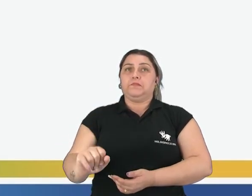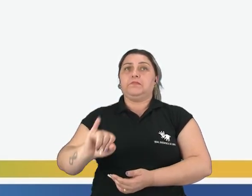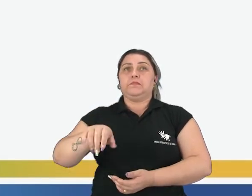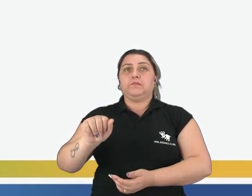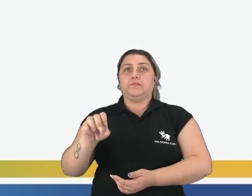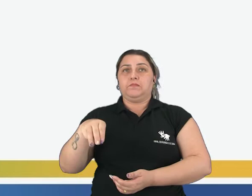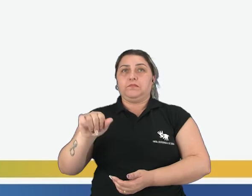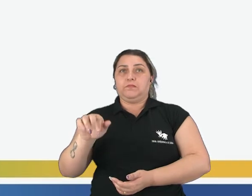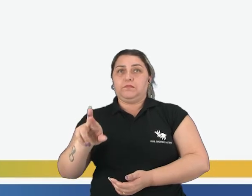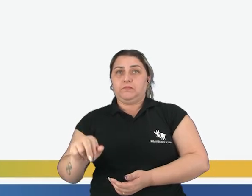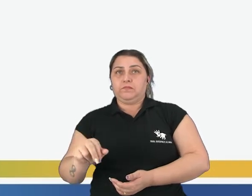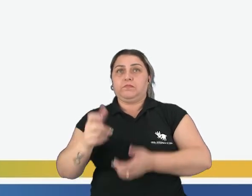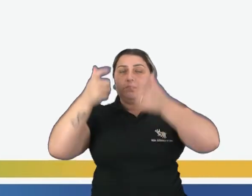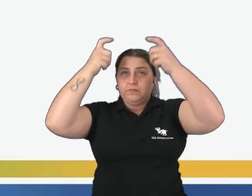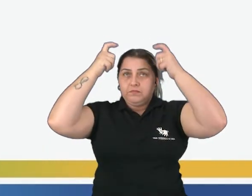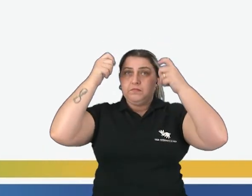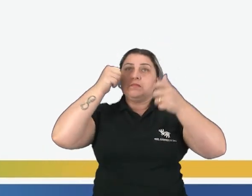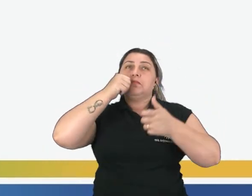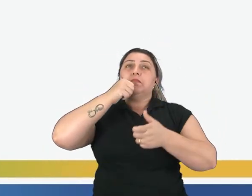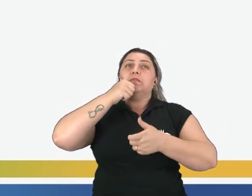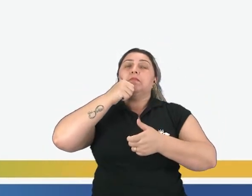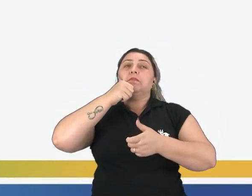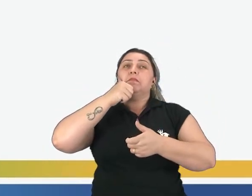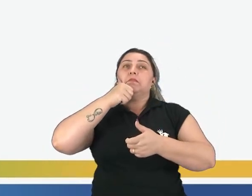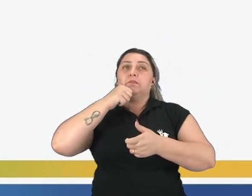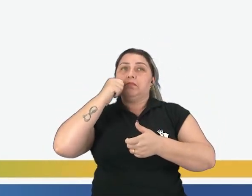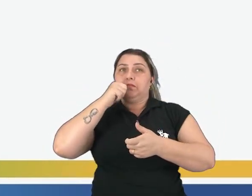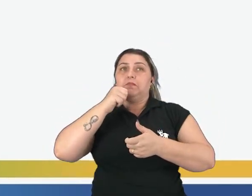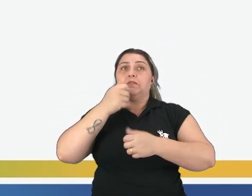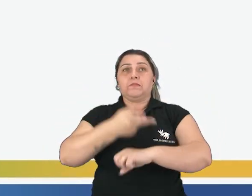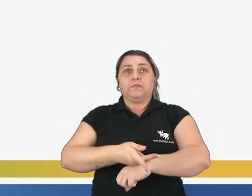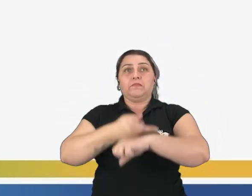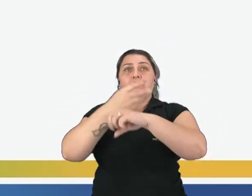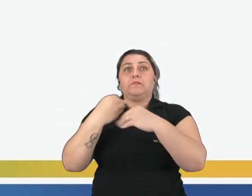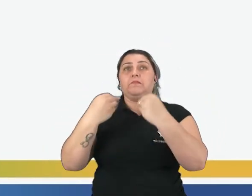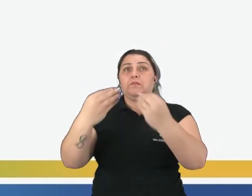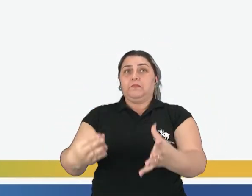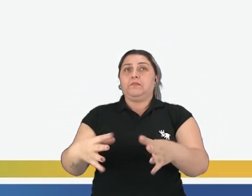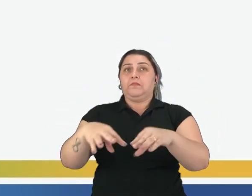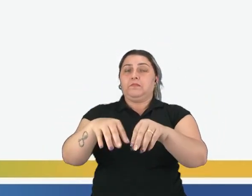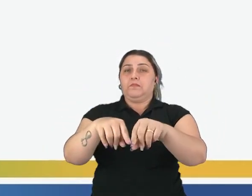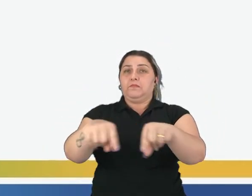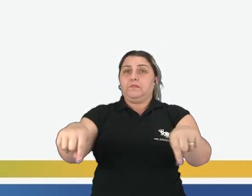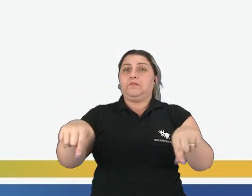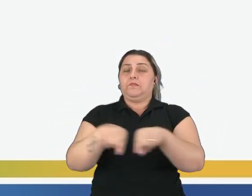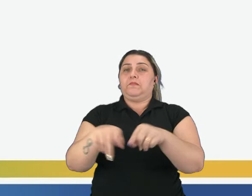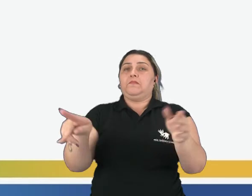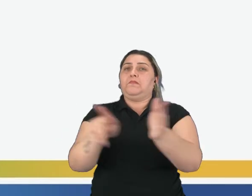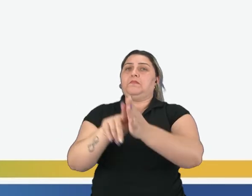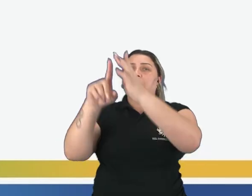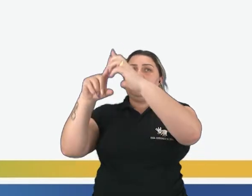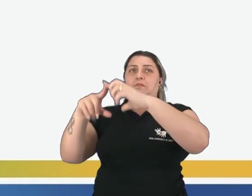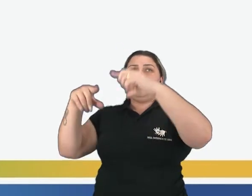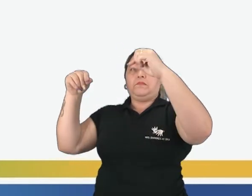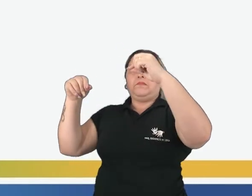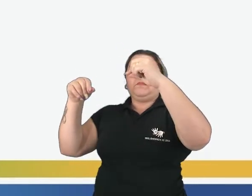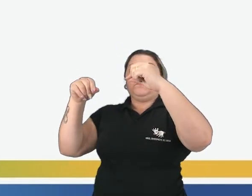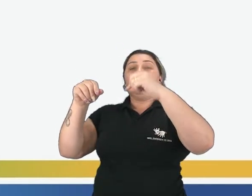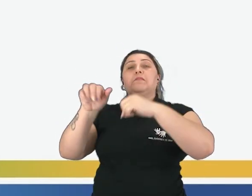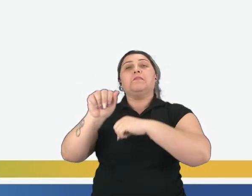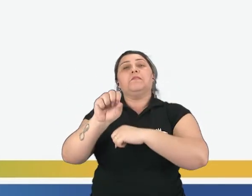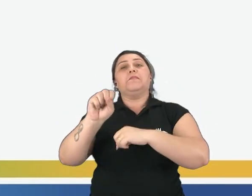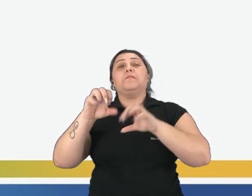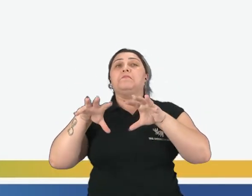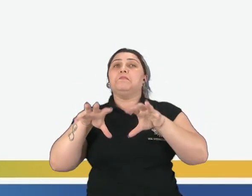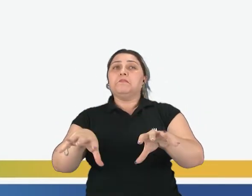senhor Jamir Carvalho, coroou a moça e, como prêmio, deu-lhe um terreno na lua. Assim, a rainha dos